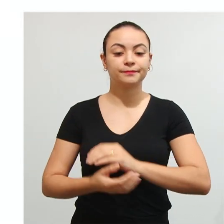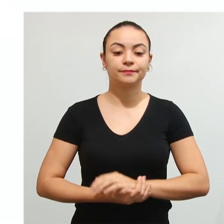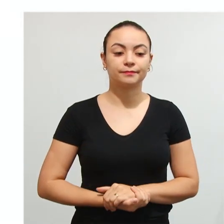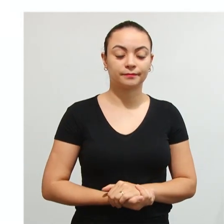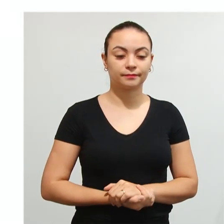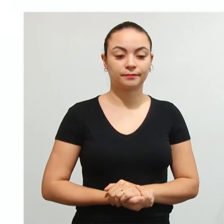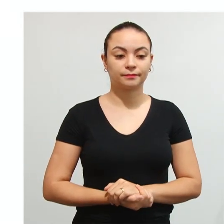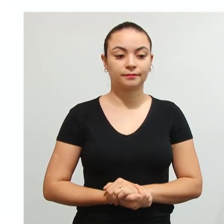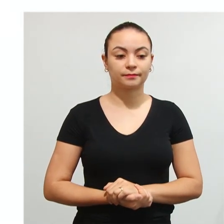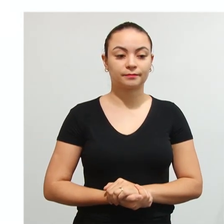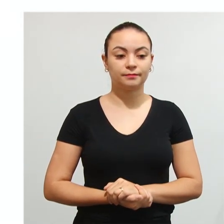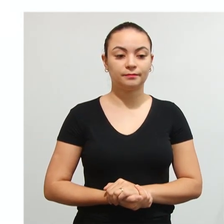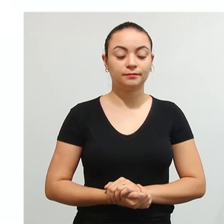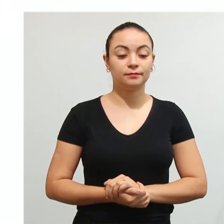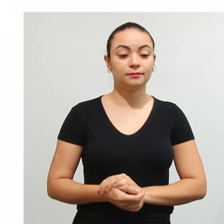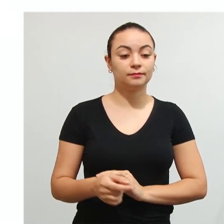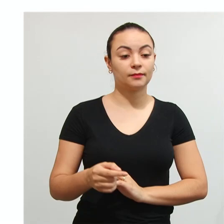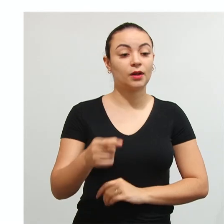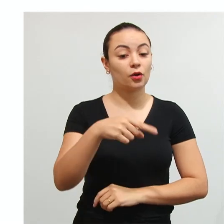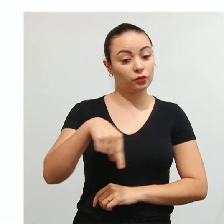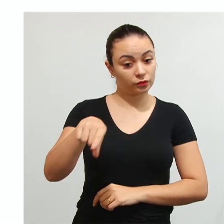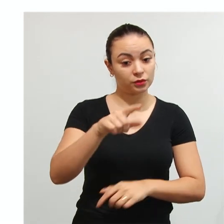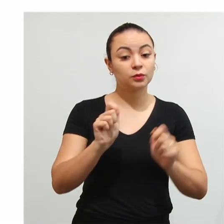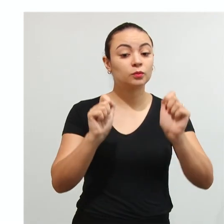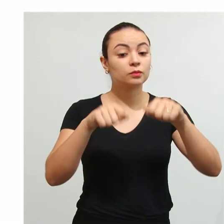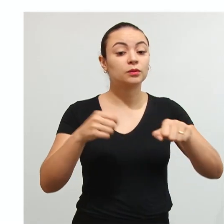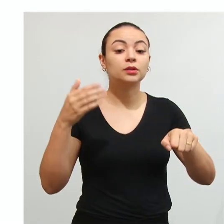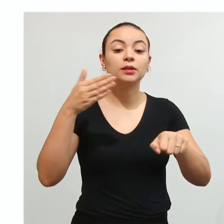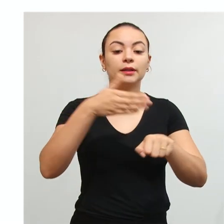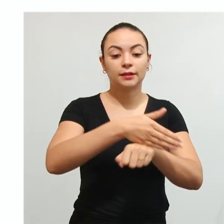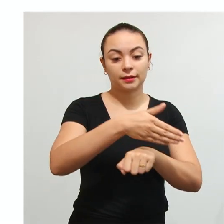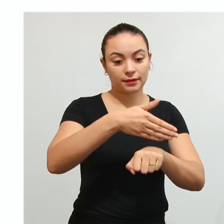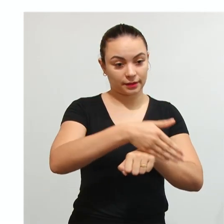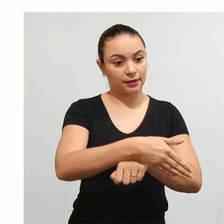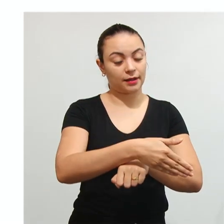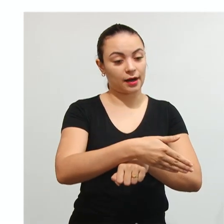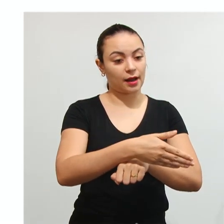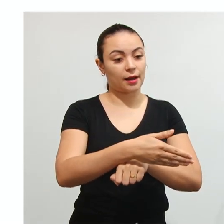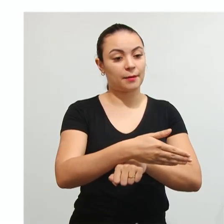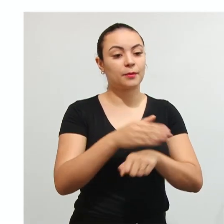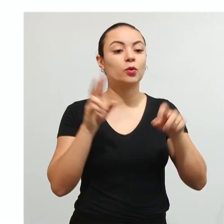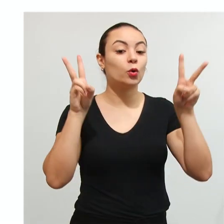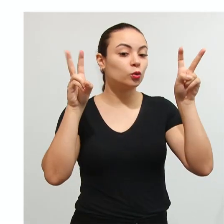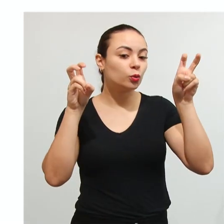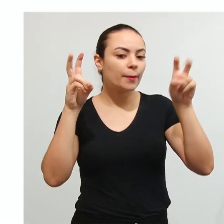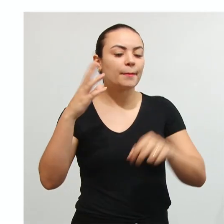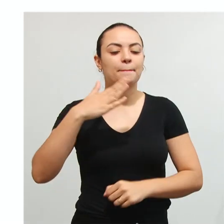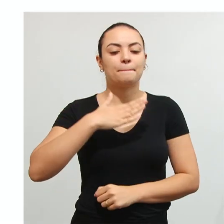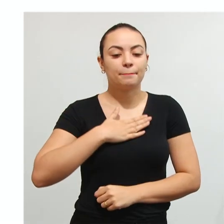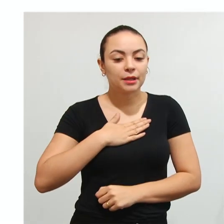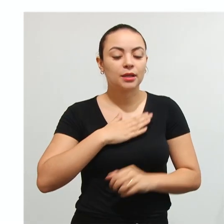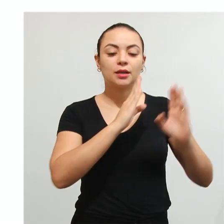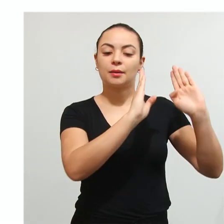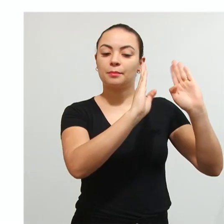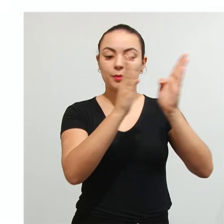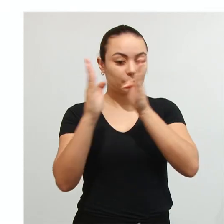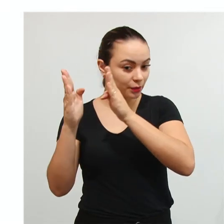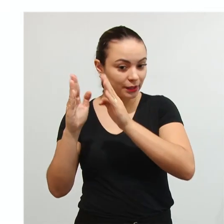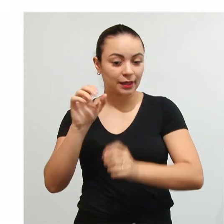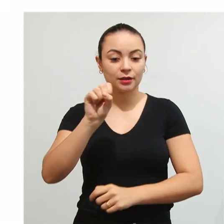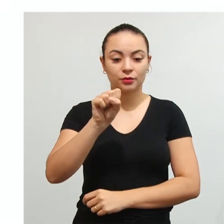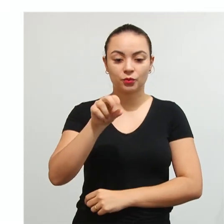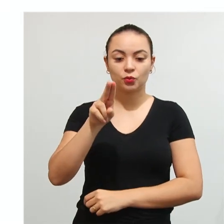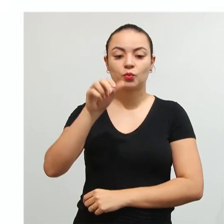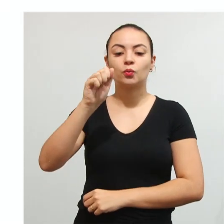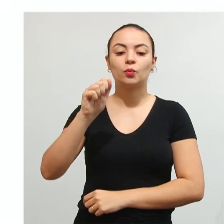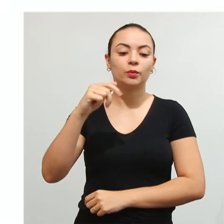conseguem acessar usando o aplicativo Minha Biblioteca, que está disponível lá no SUAP, no